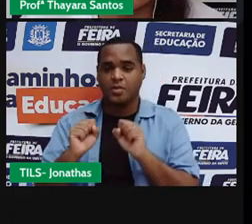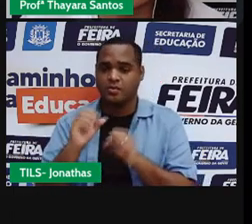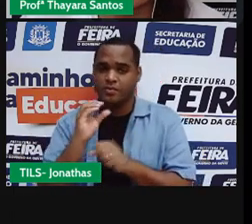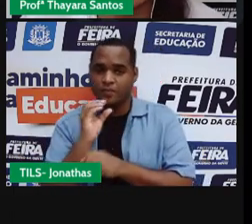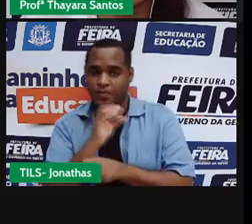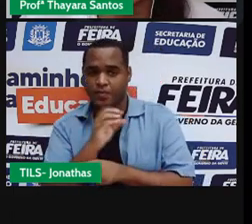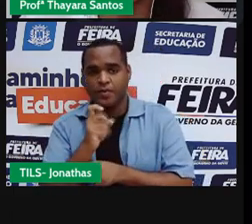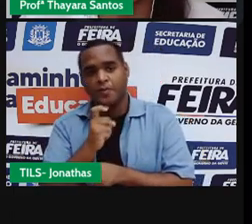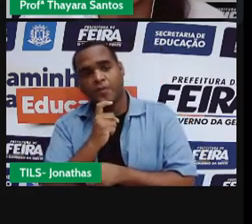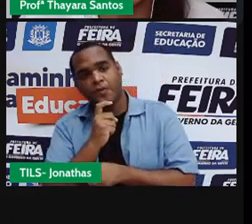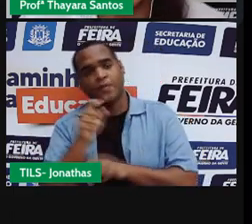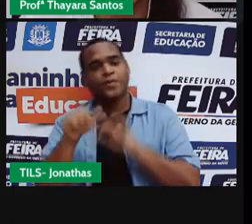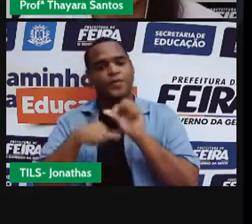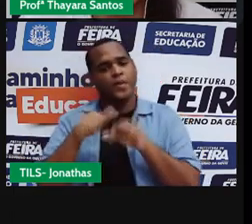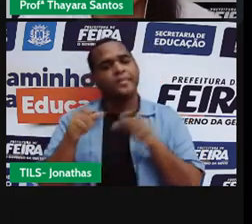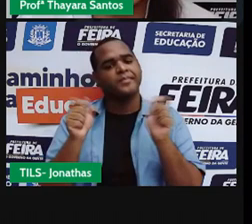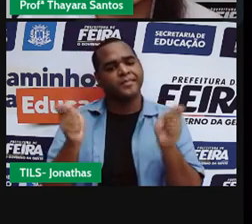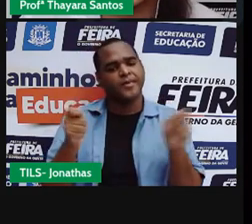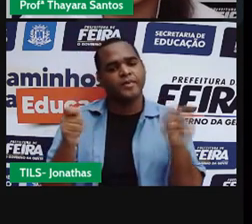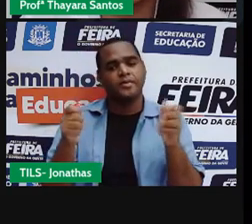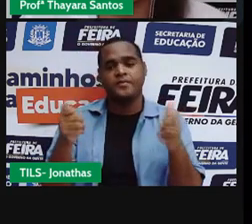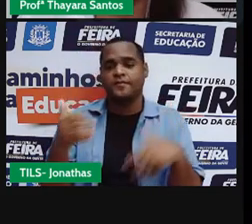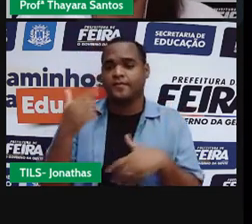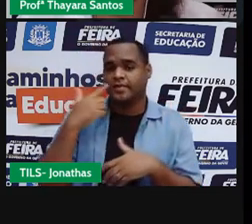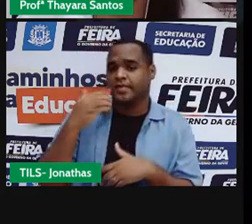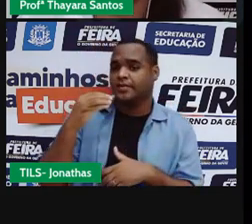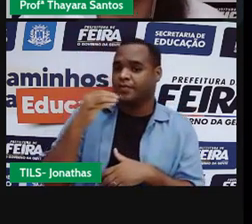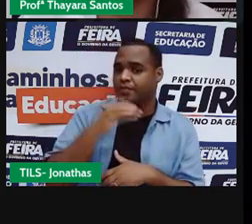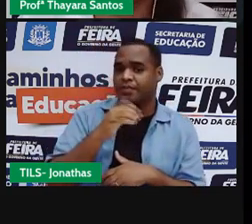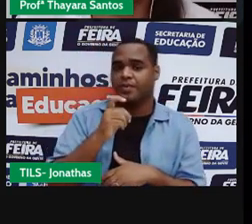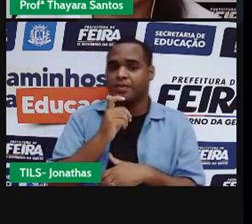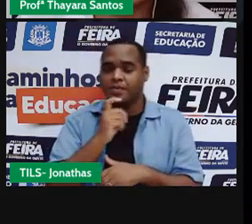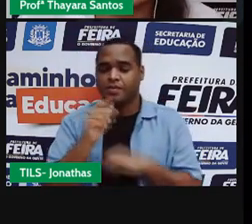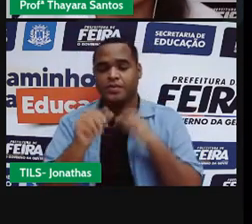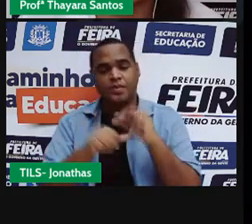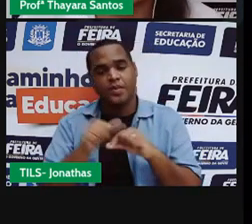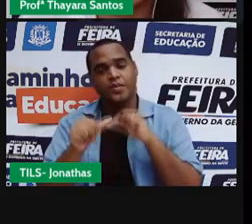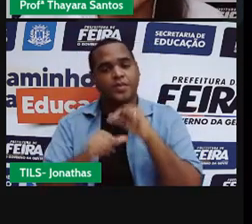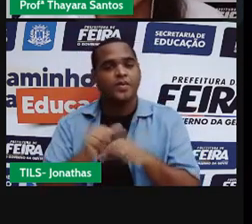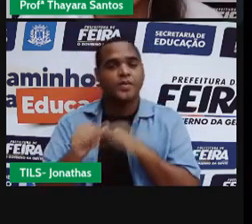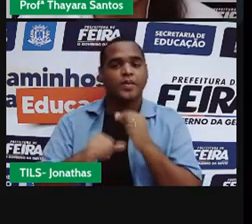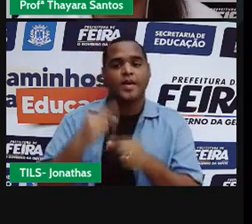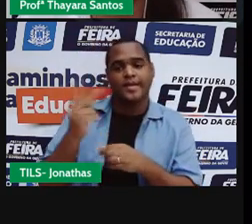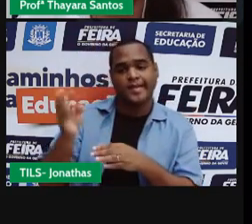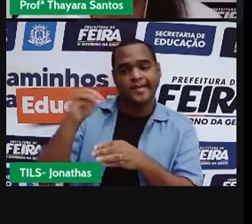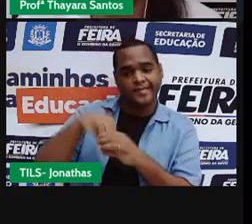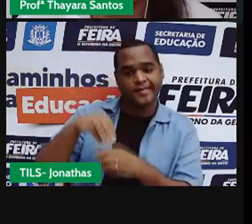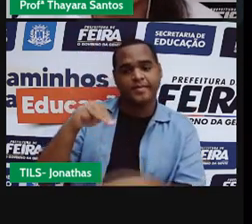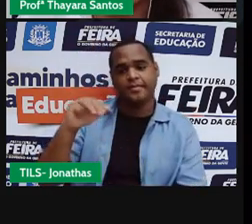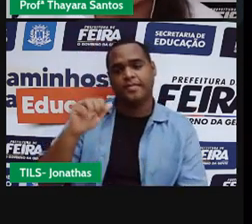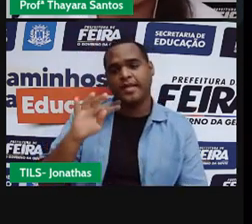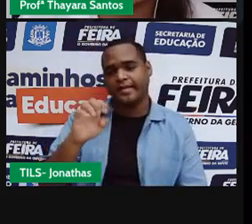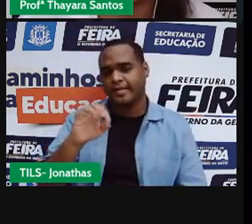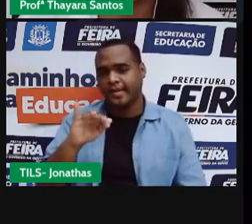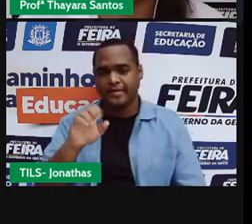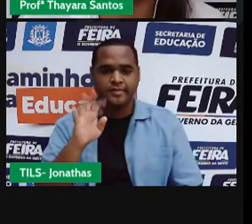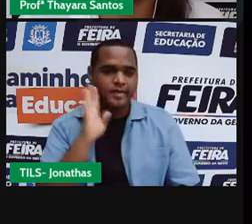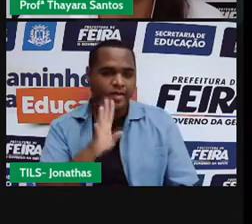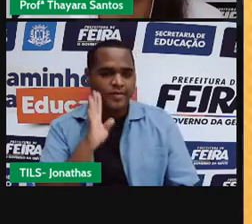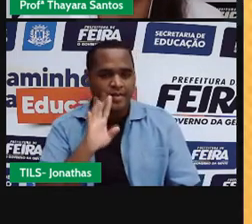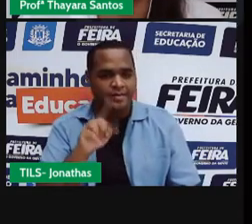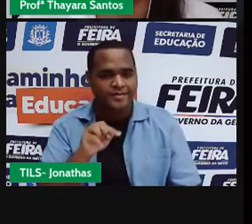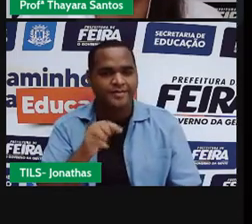posso esquentar, e conforme eu vou esfriando ou esquentando, eu vou mudando o estado dessa matéria. Legal, né, gente?